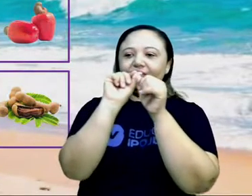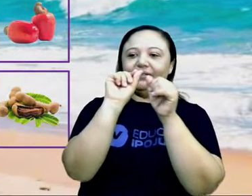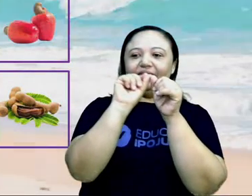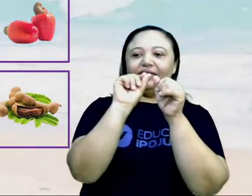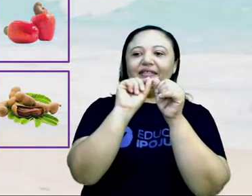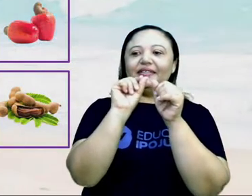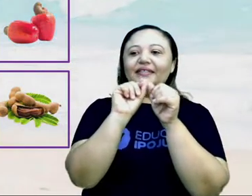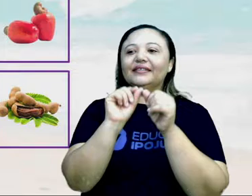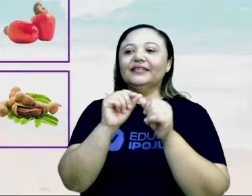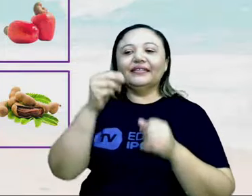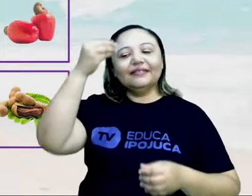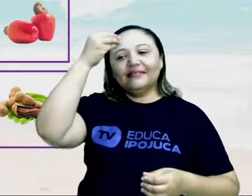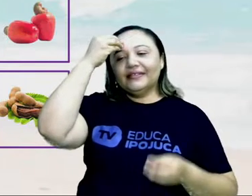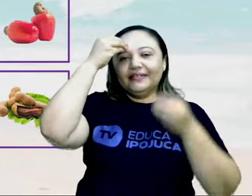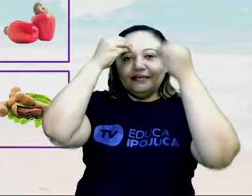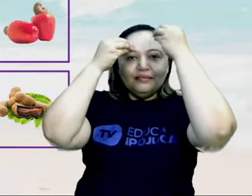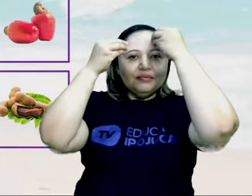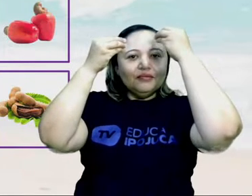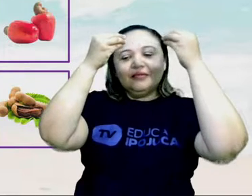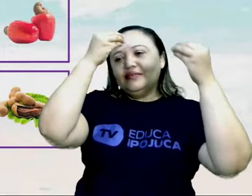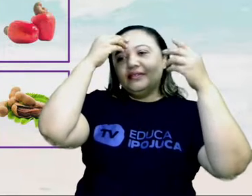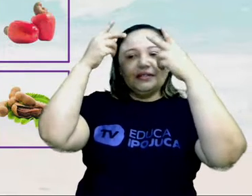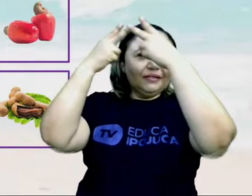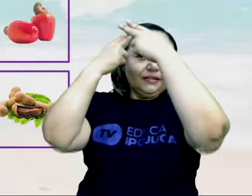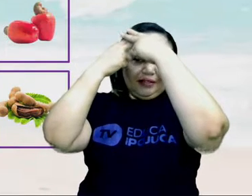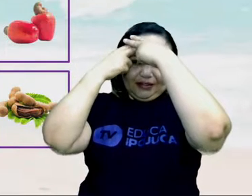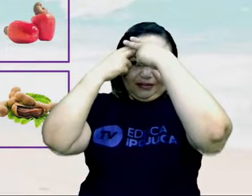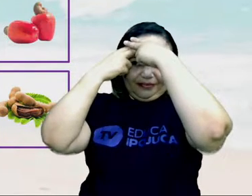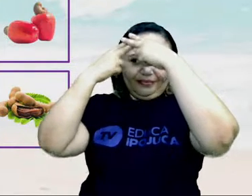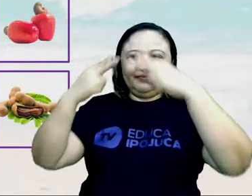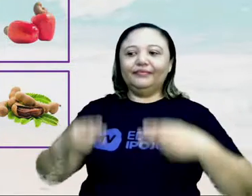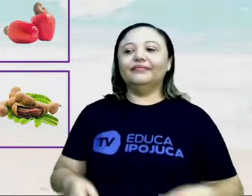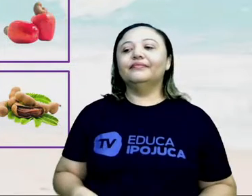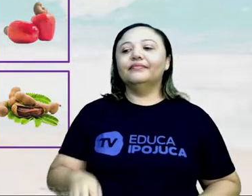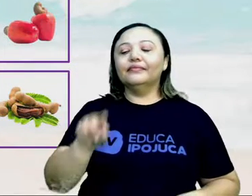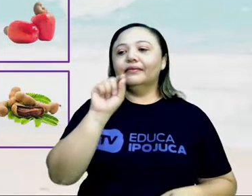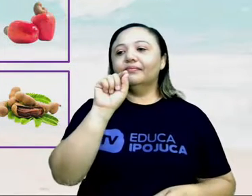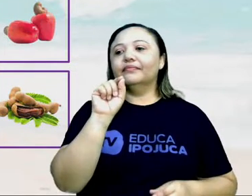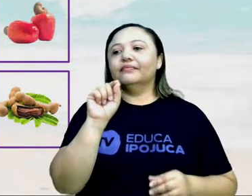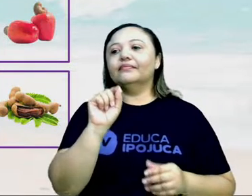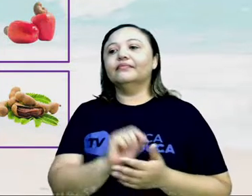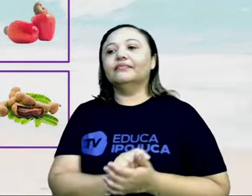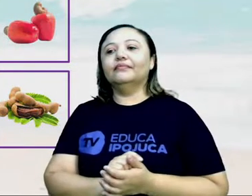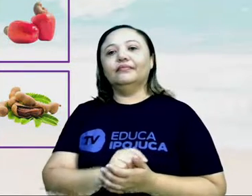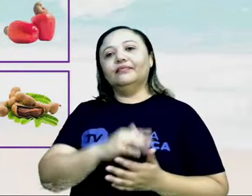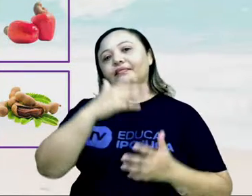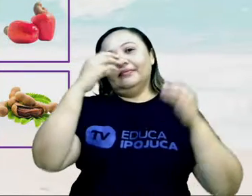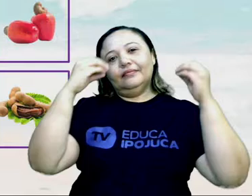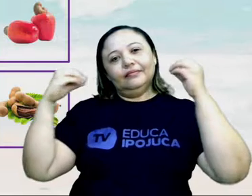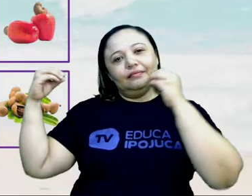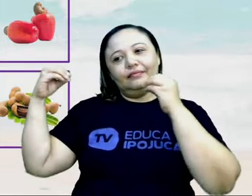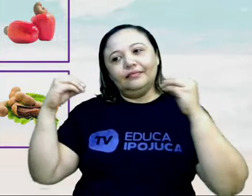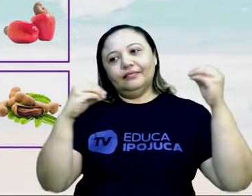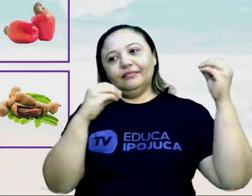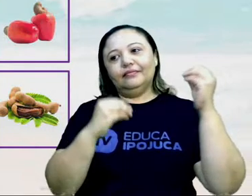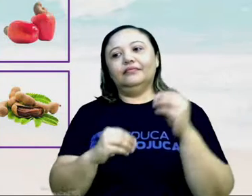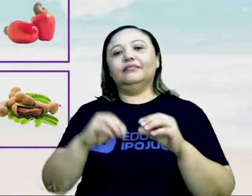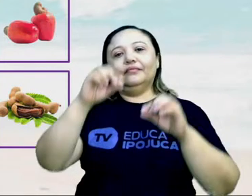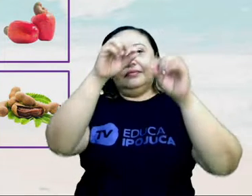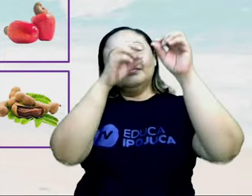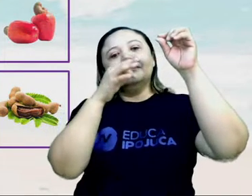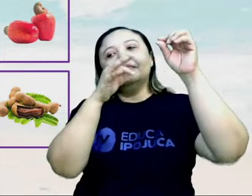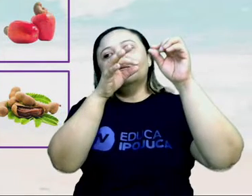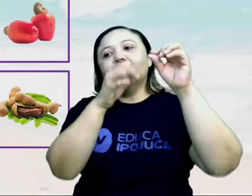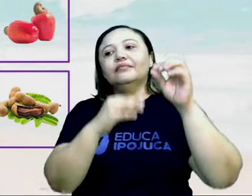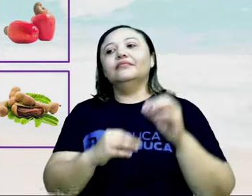fazer uma memorização delas, tá certo? Então, tá aqui para vocês, a gente tem melancia, tem